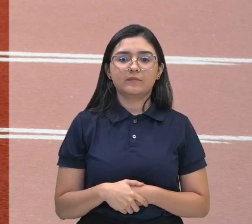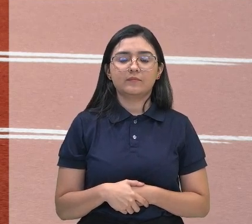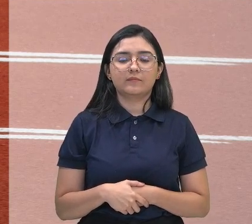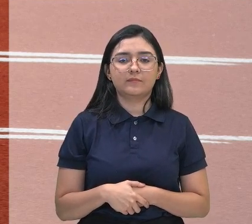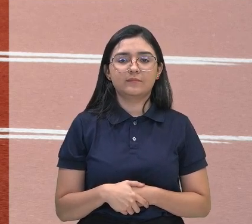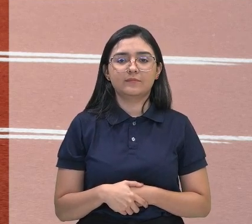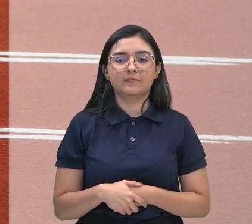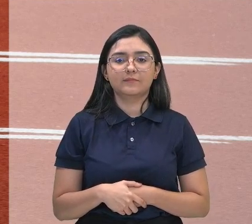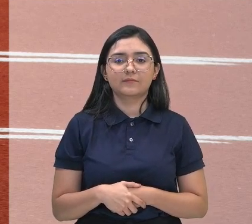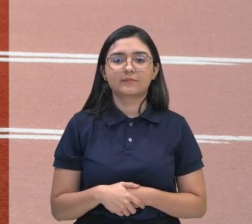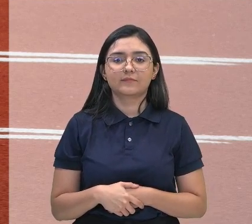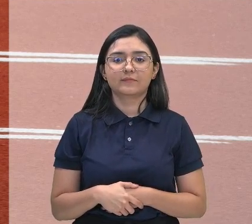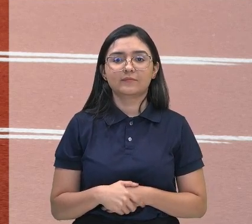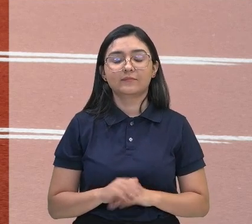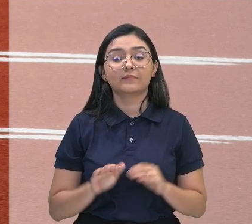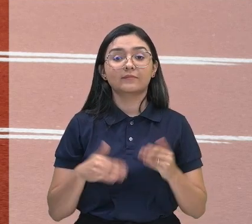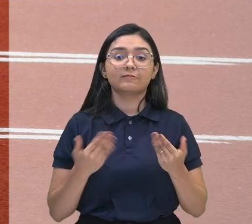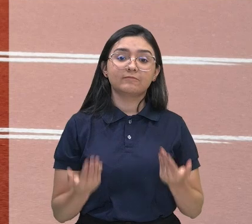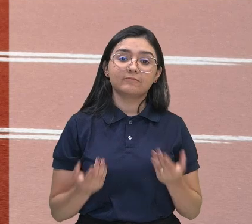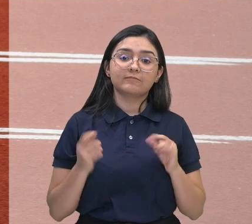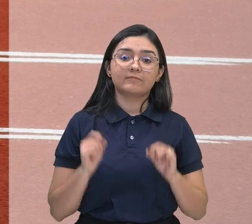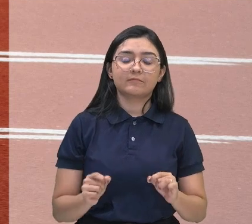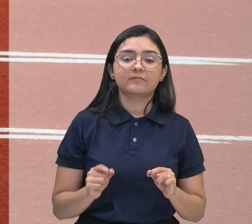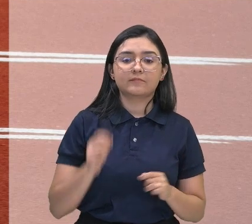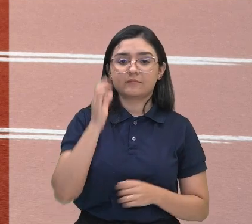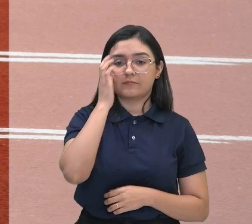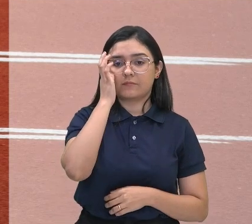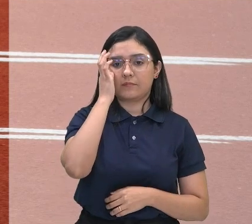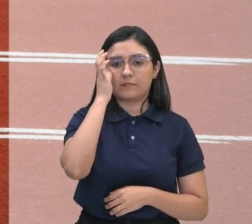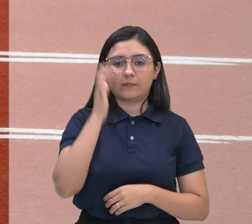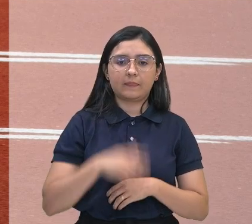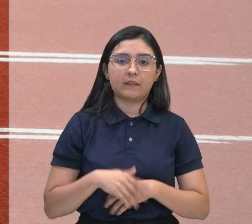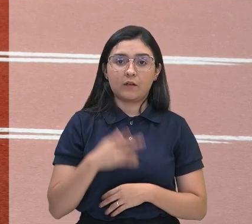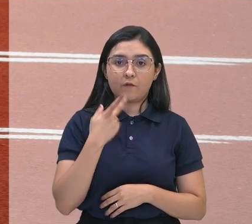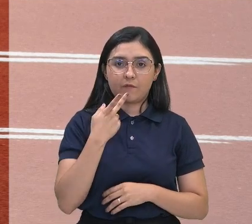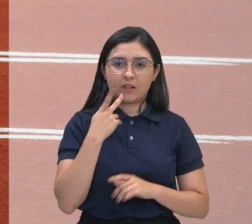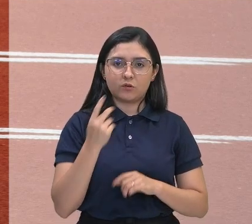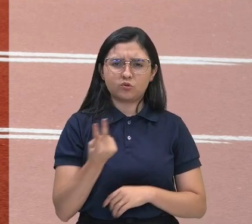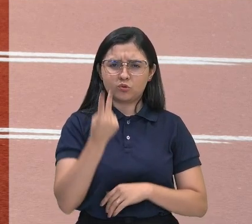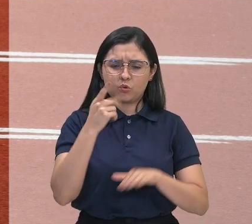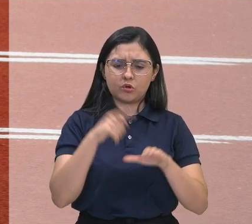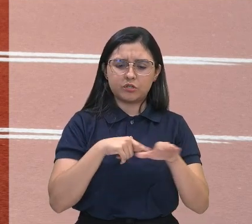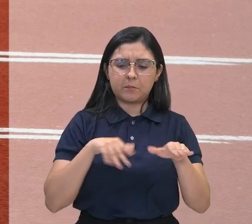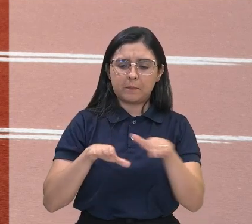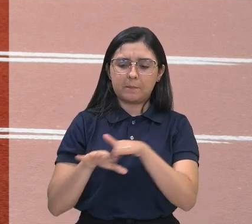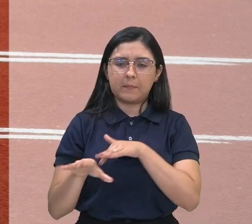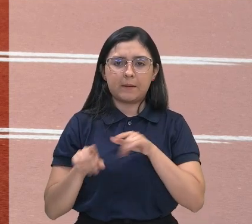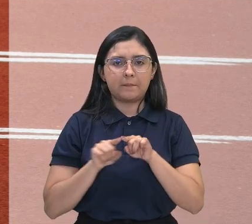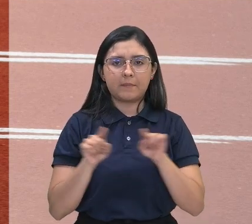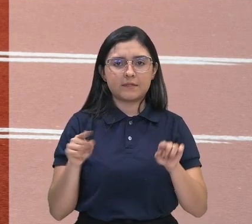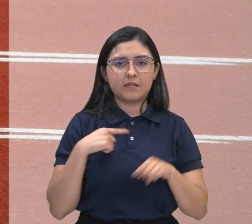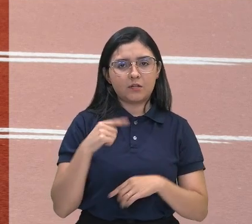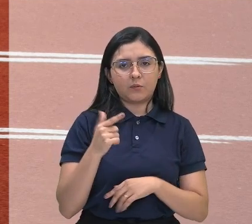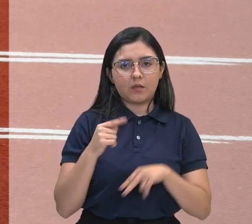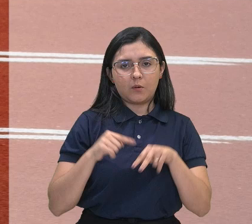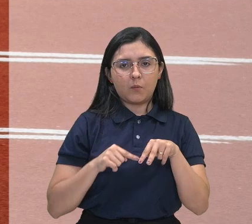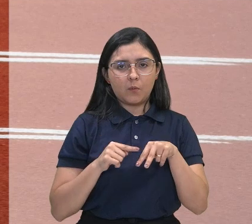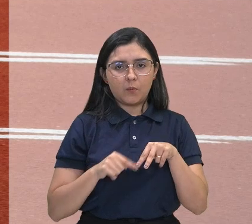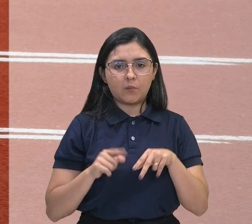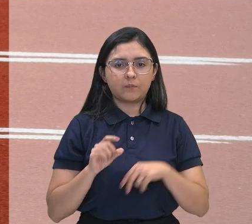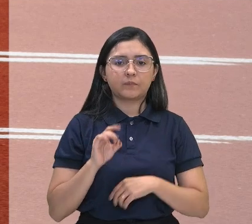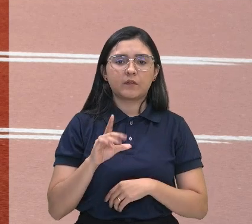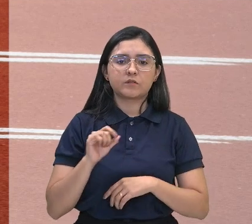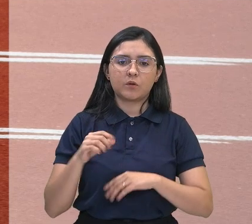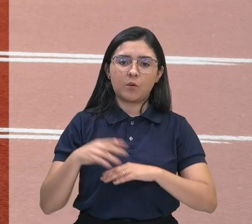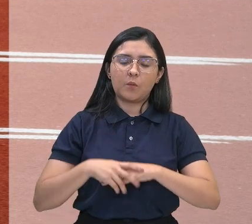salto, ok? E aí, só para eu corrigir o que eu falei os 2 pés, né? Mas aqui a gente tem um para-atleta, né? Então é o pé e